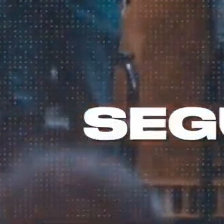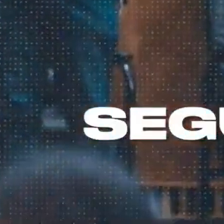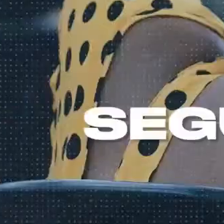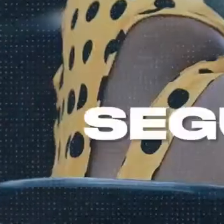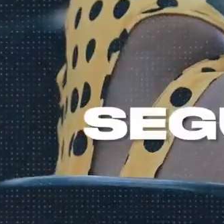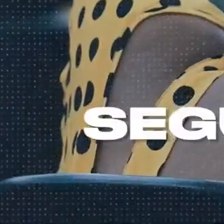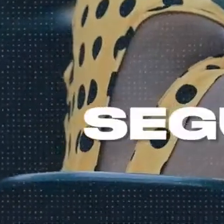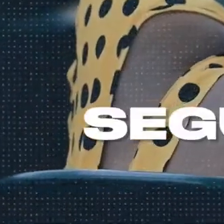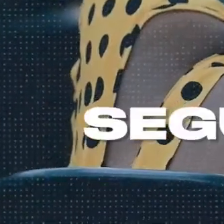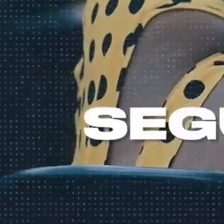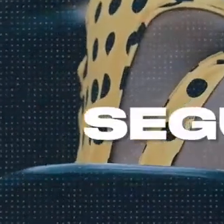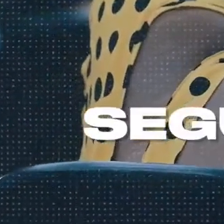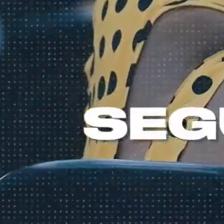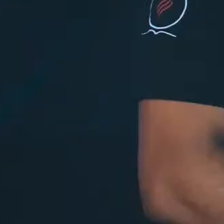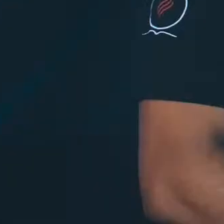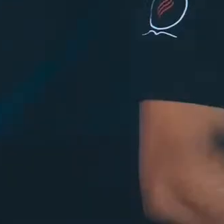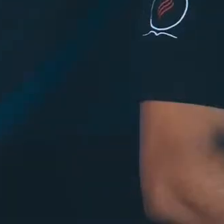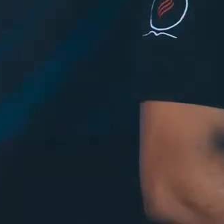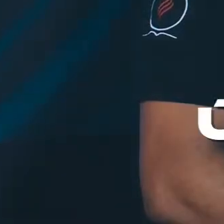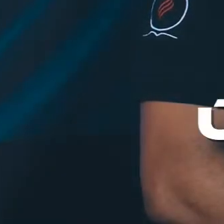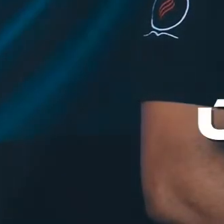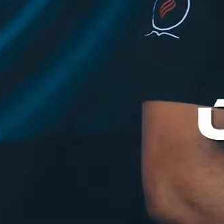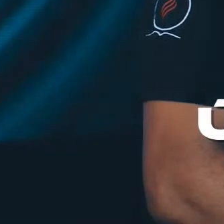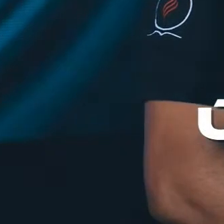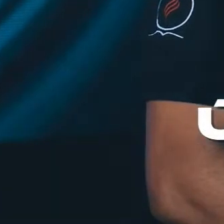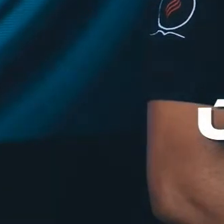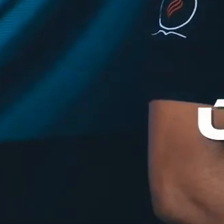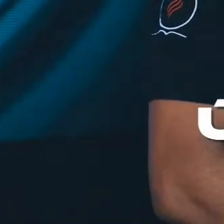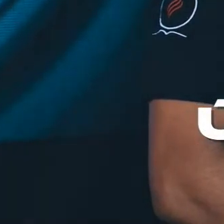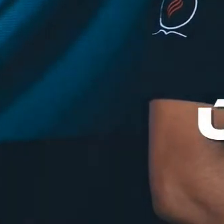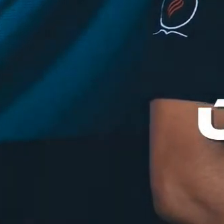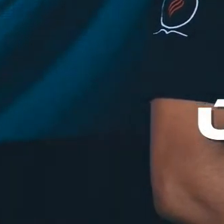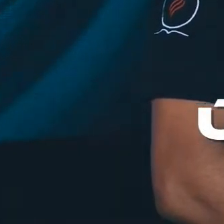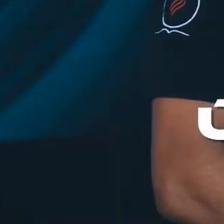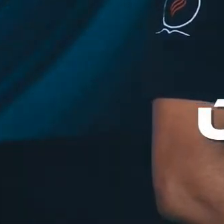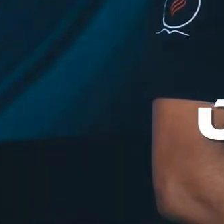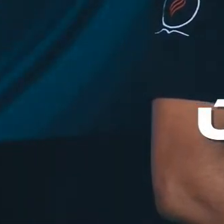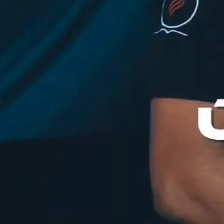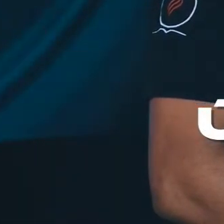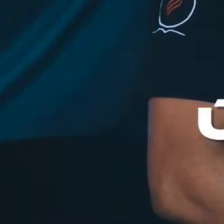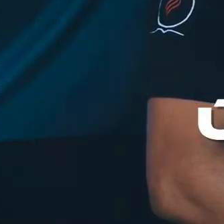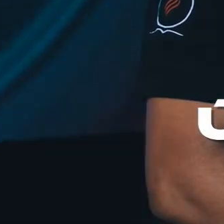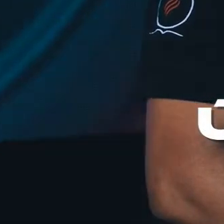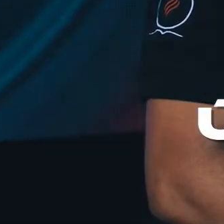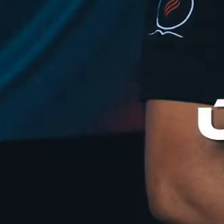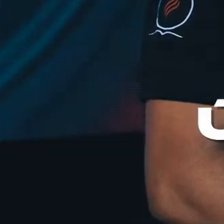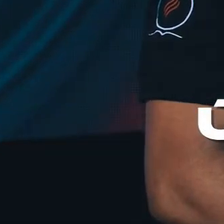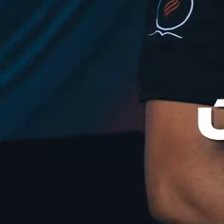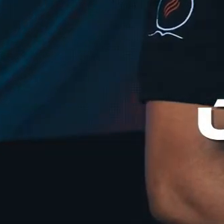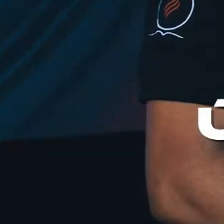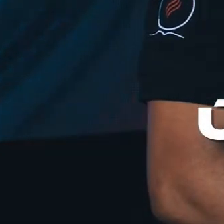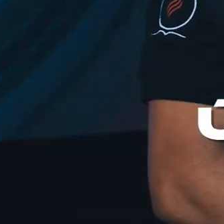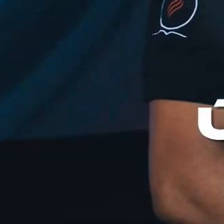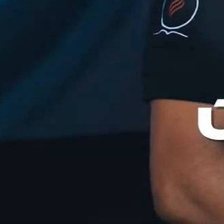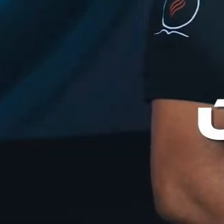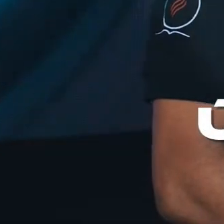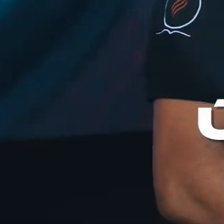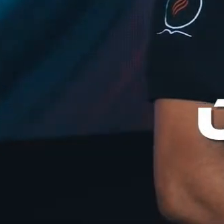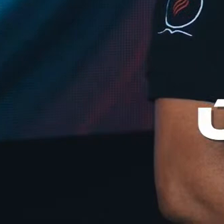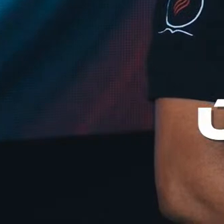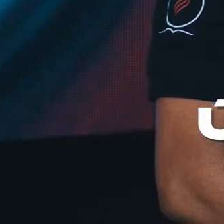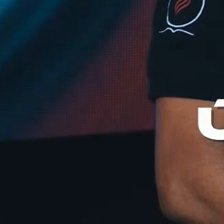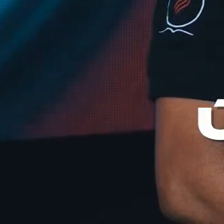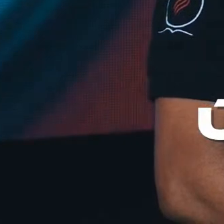filho, avô, avó. Nós temos também a escola de pais, também com uma palavra direcionada a você papai, a